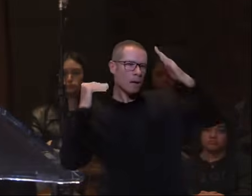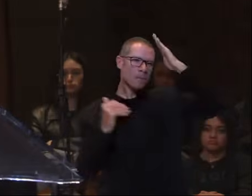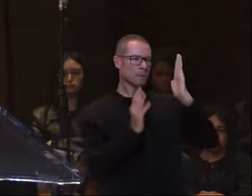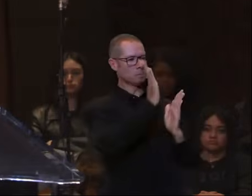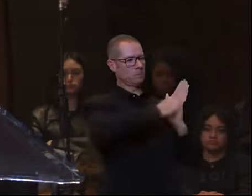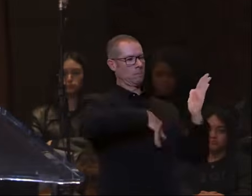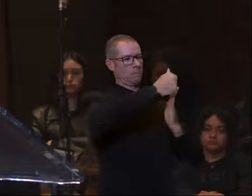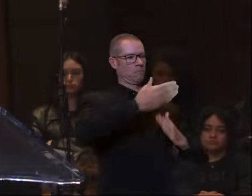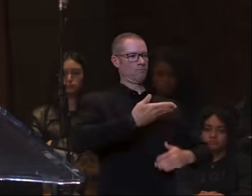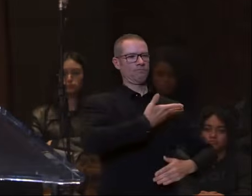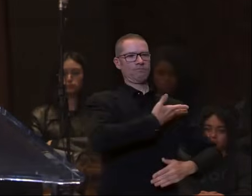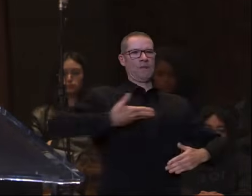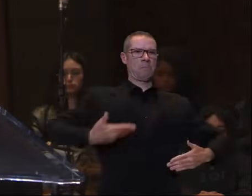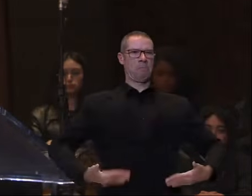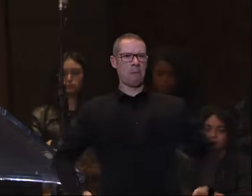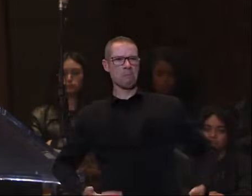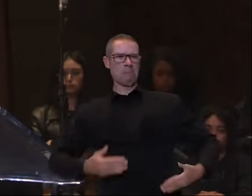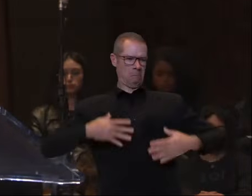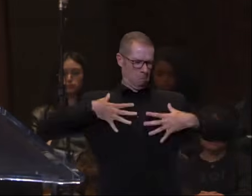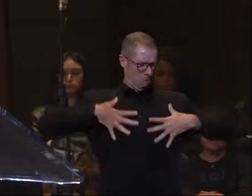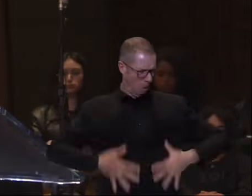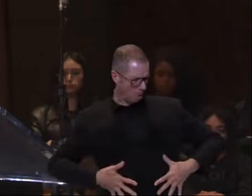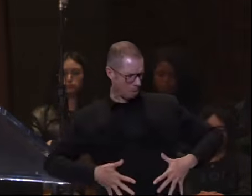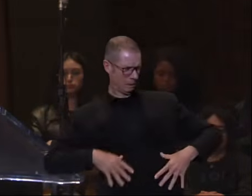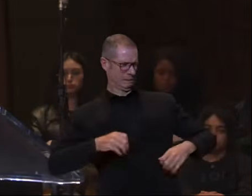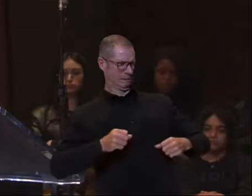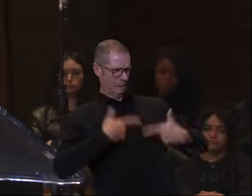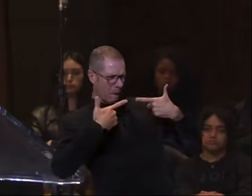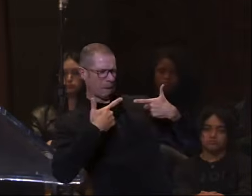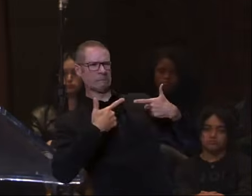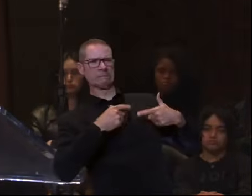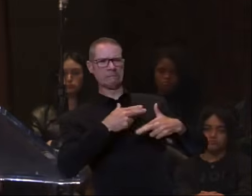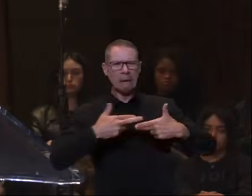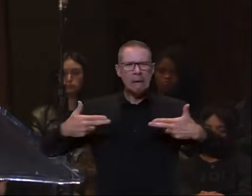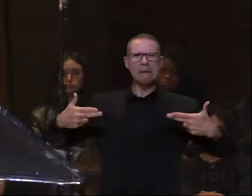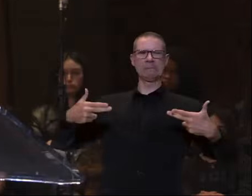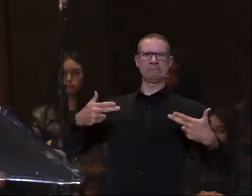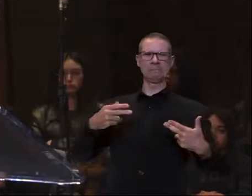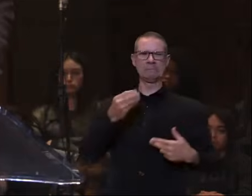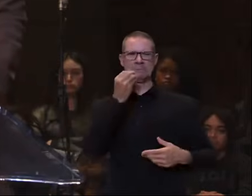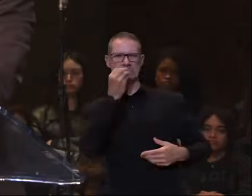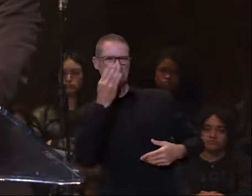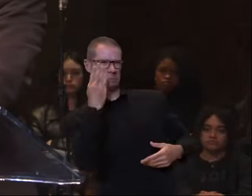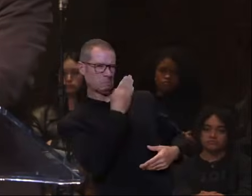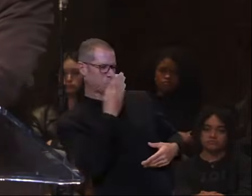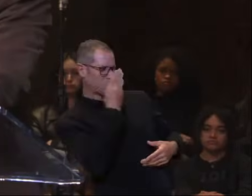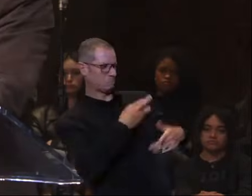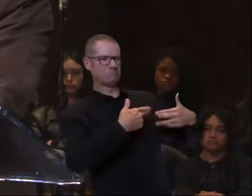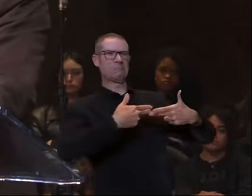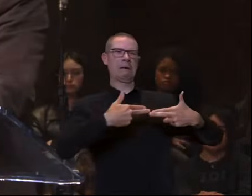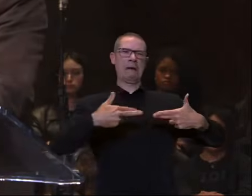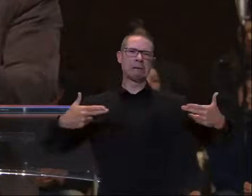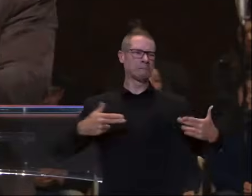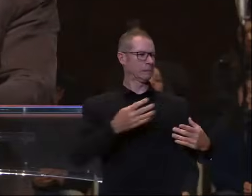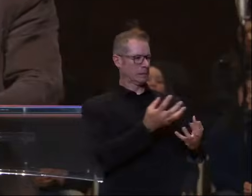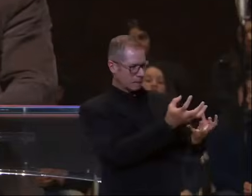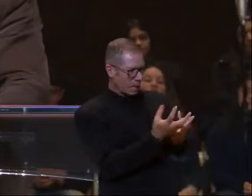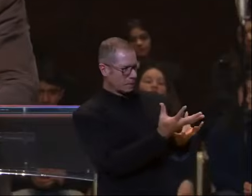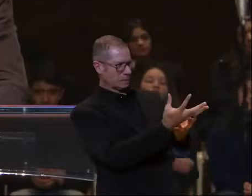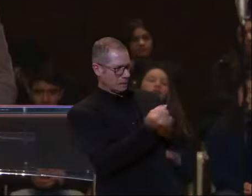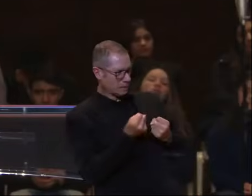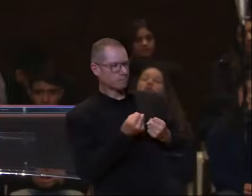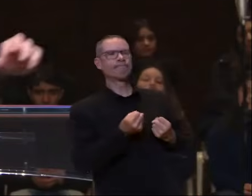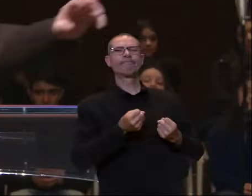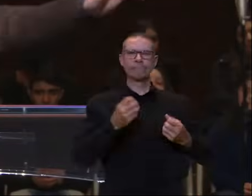roupas extravagantes, fazem coisas ultrajantes, elas querem ser vistas, aceitas,